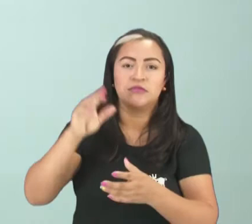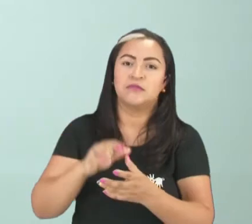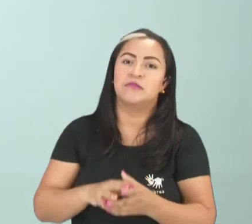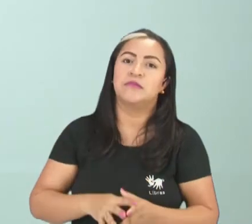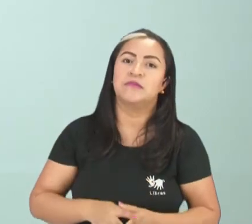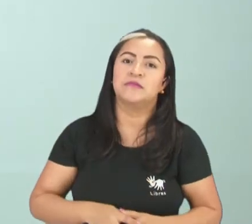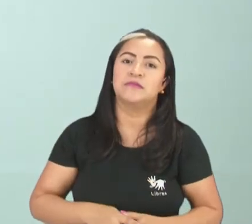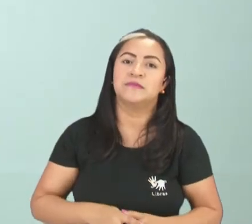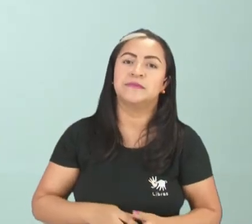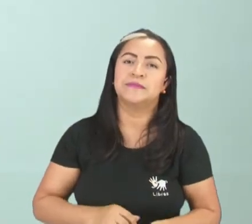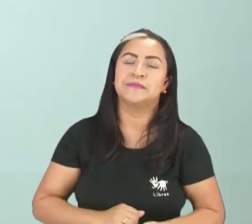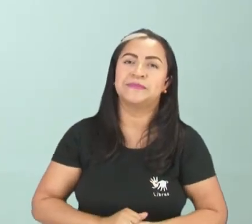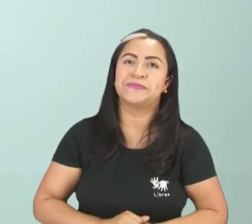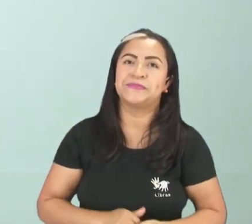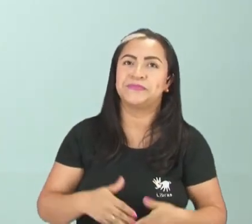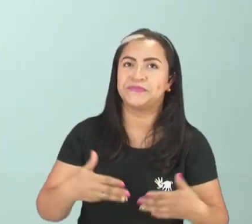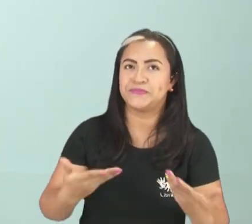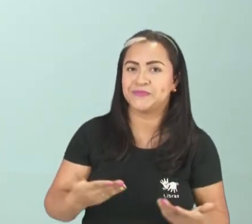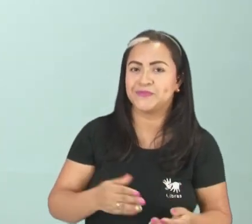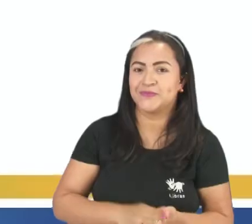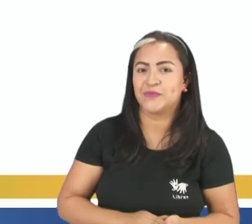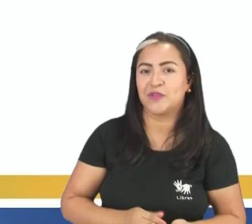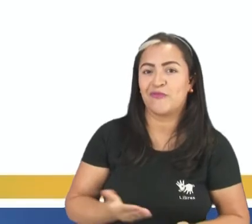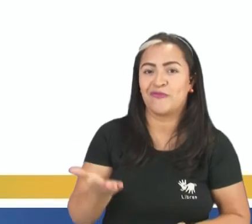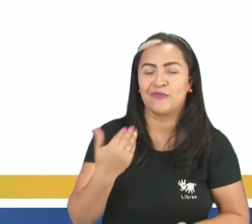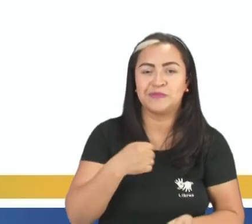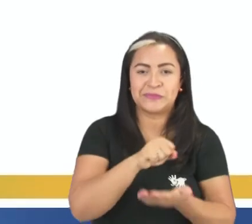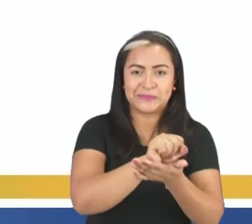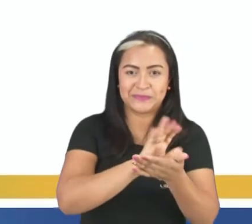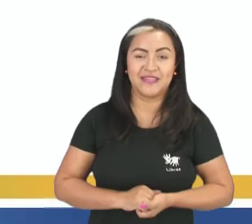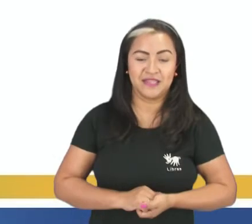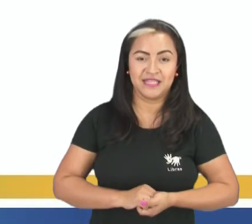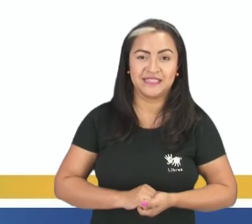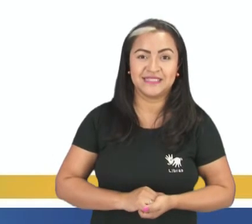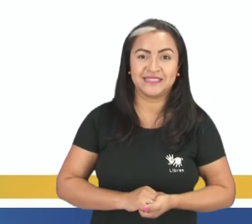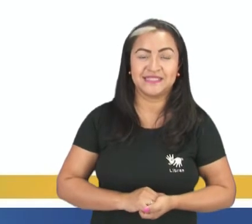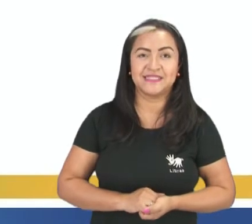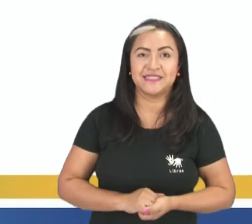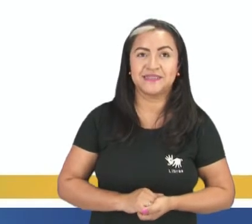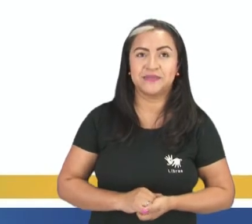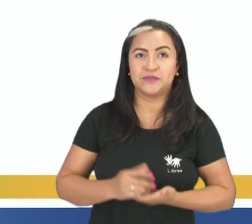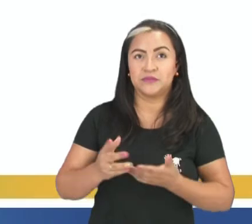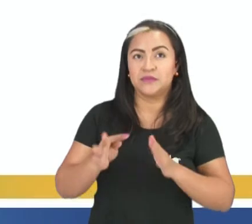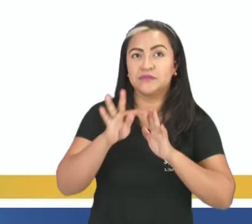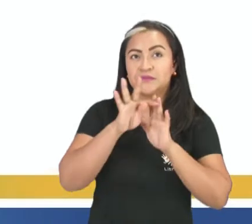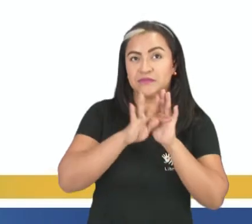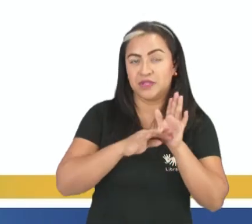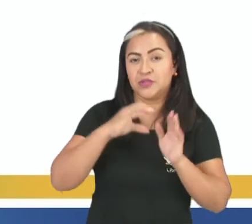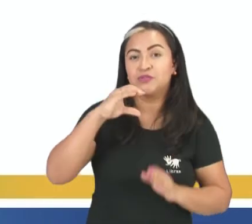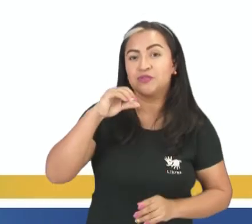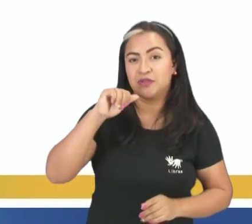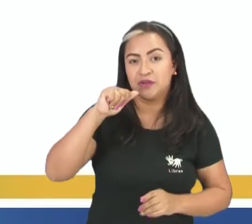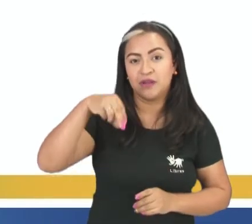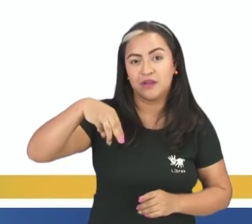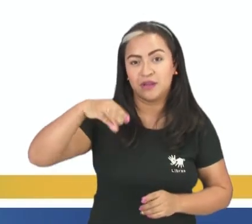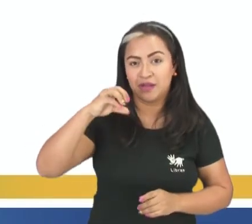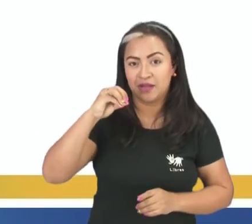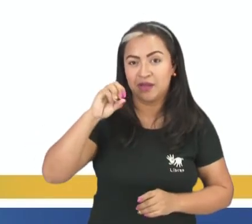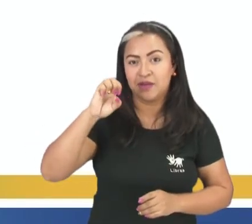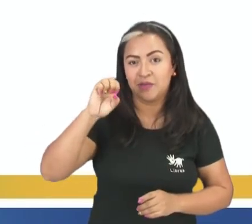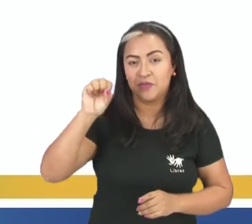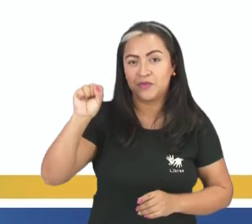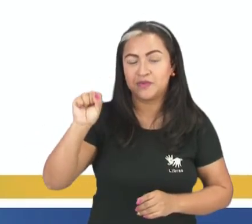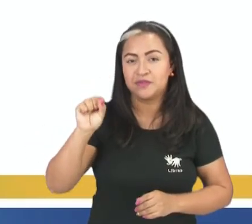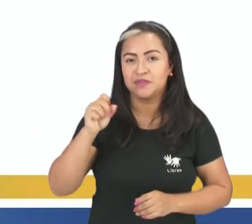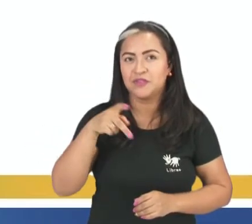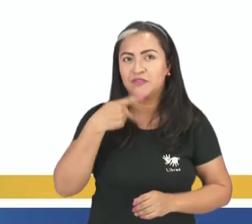população. Então, vamos para o nosso exercitando. Então, nós temos um texto aqui de Luís de Camões também, tá? Que